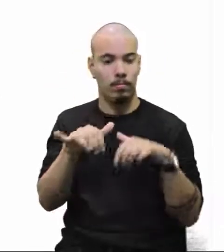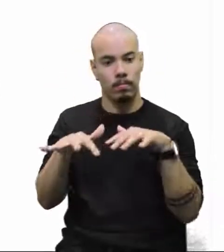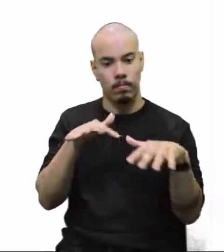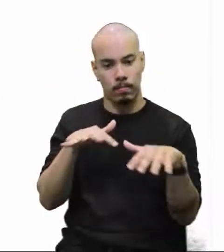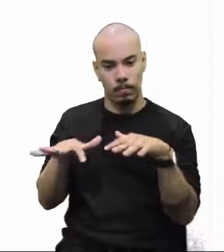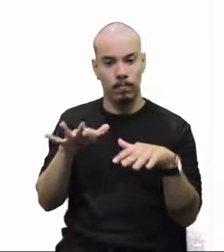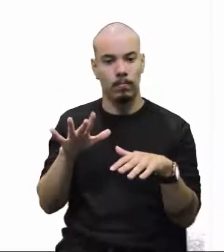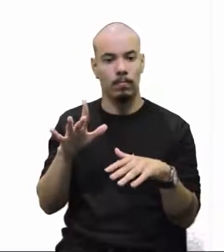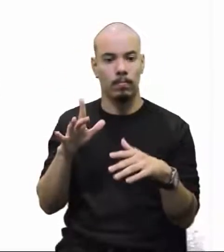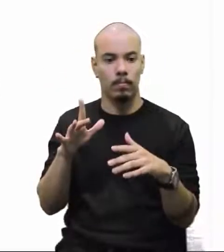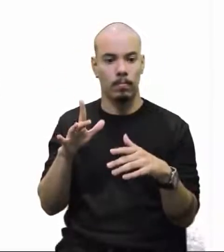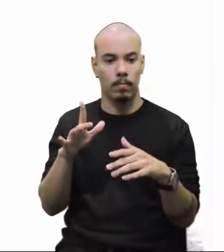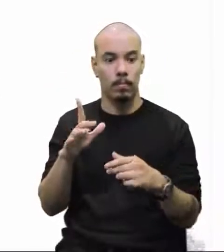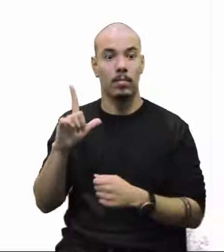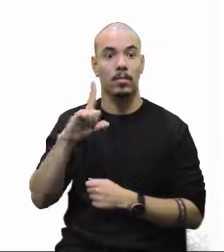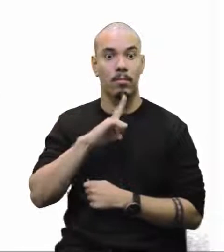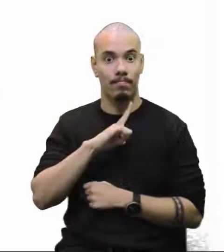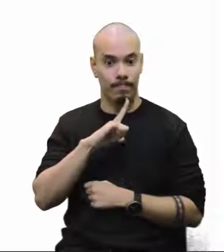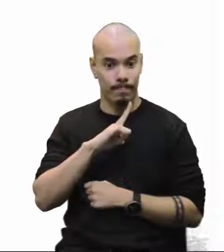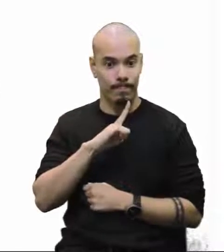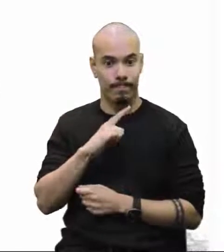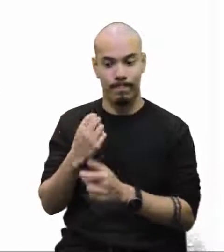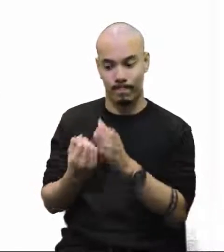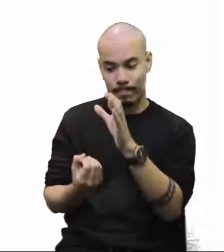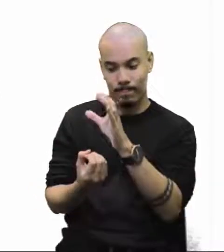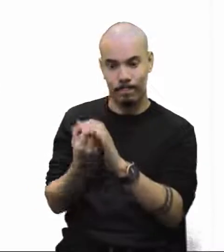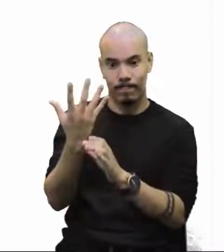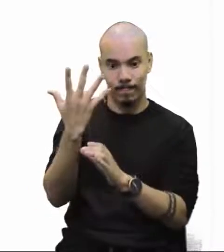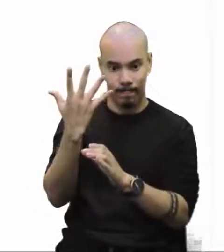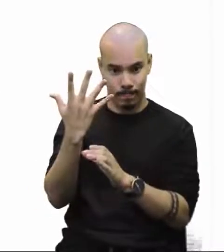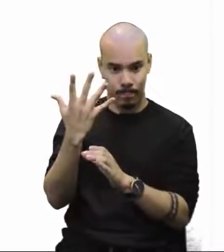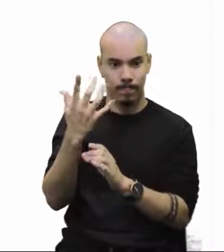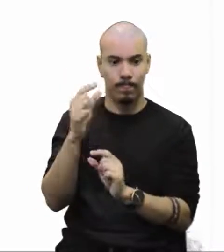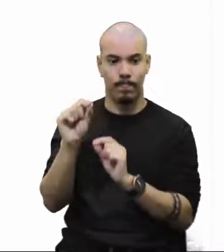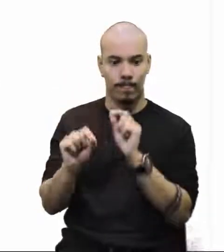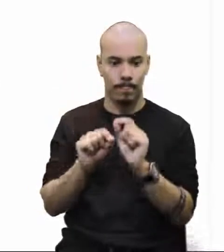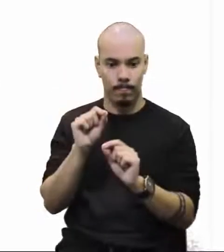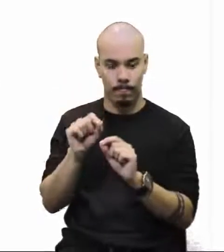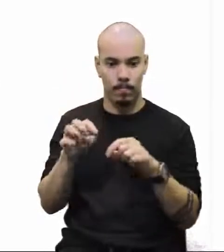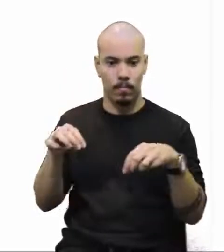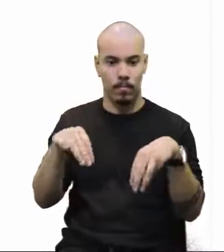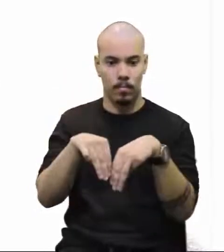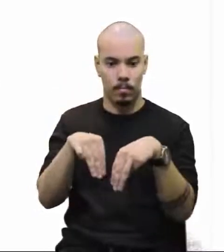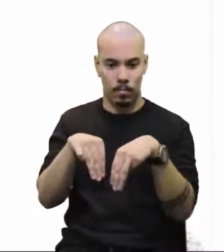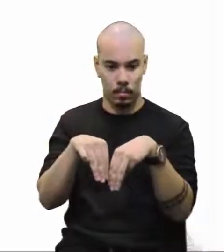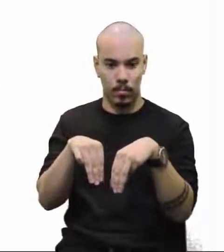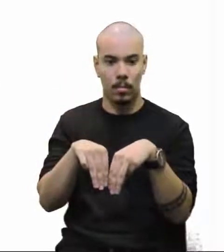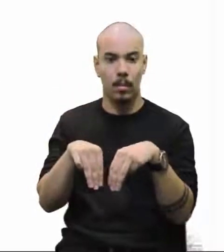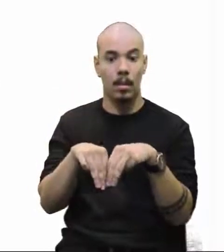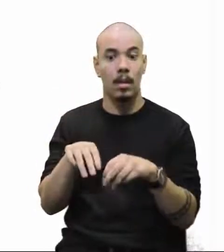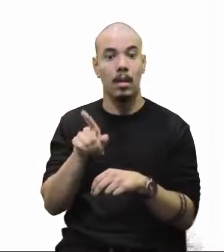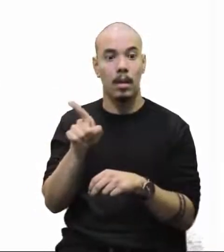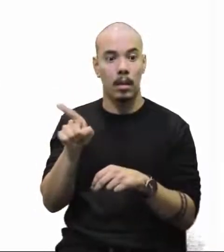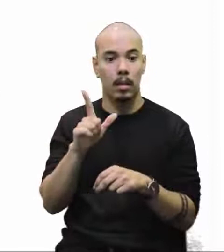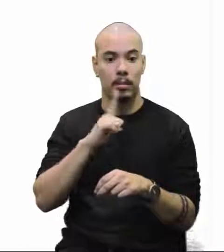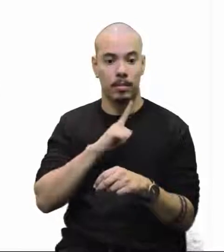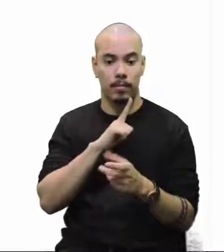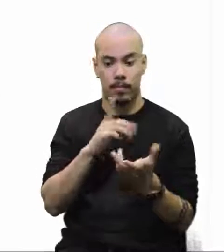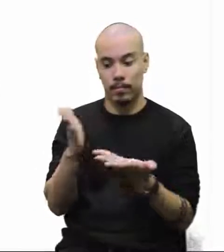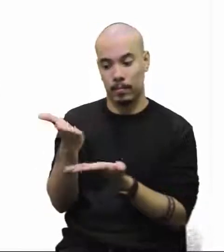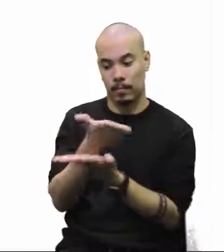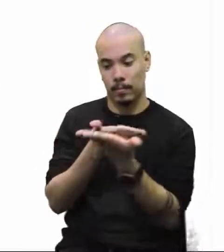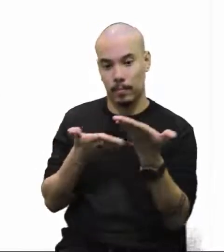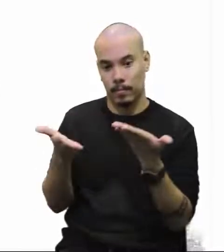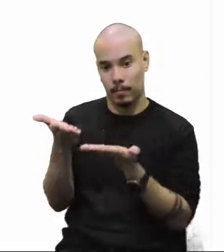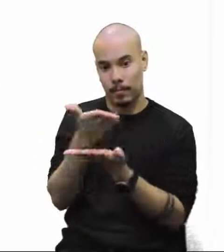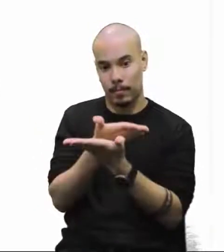movimento gera, olha só, ela vai criar, né, gerar campo magnético e este interage com